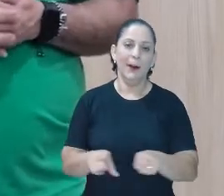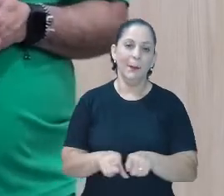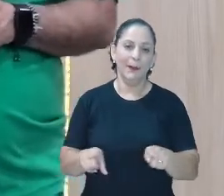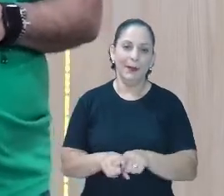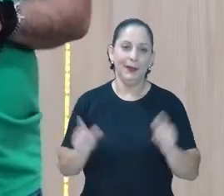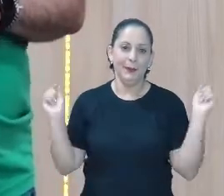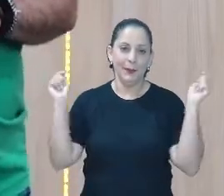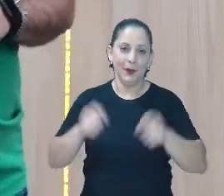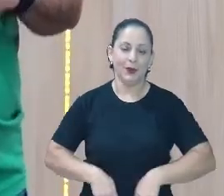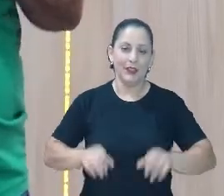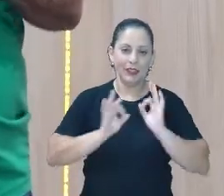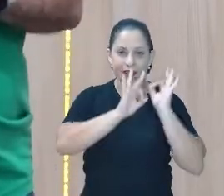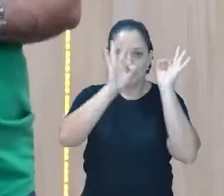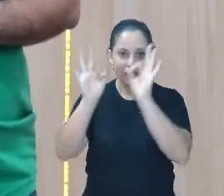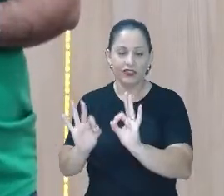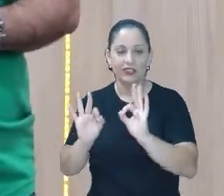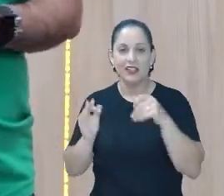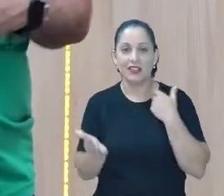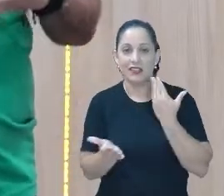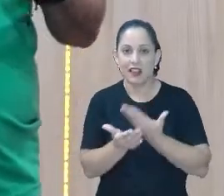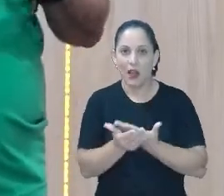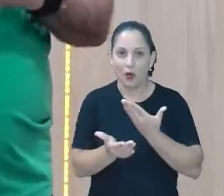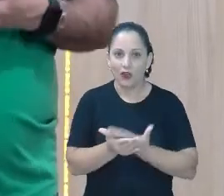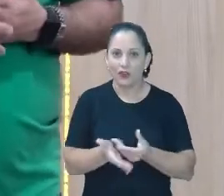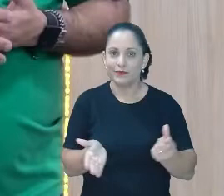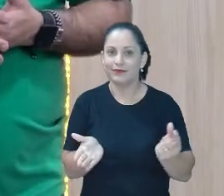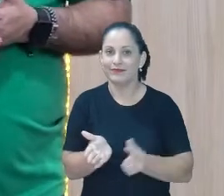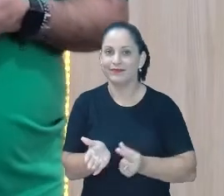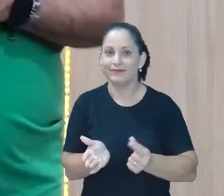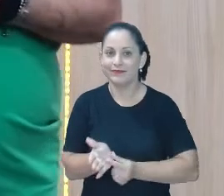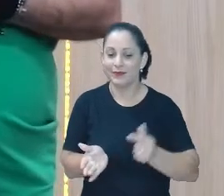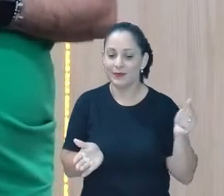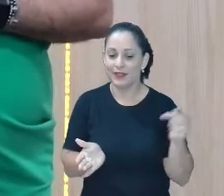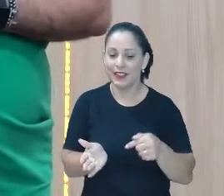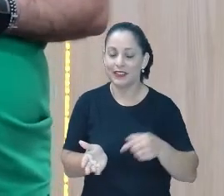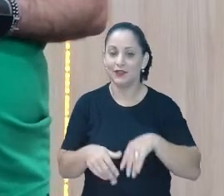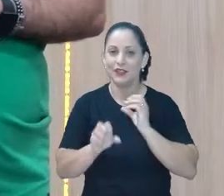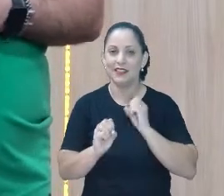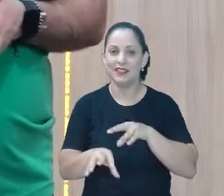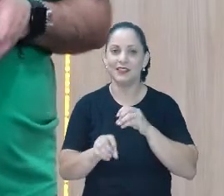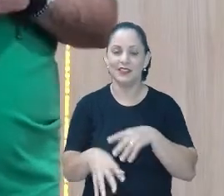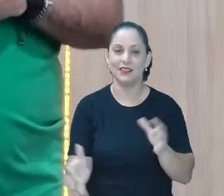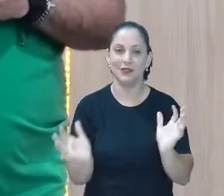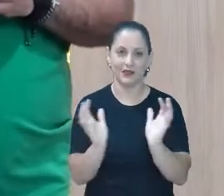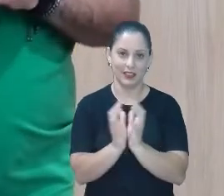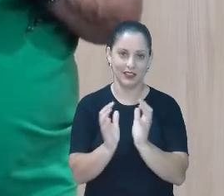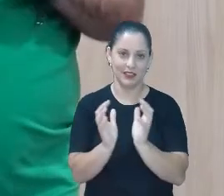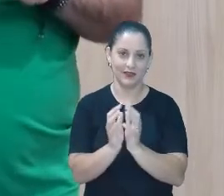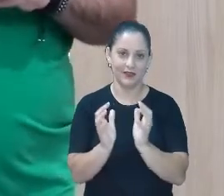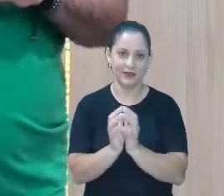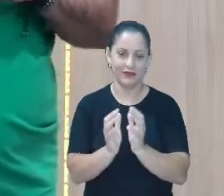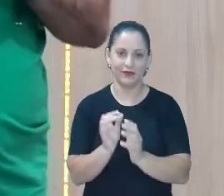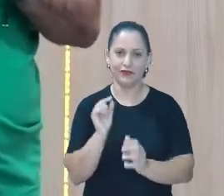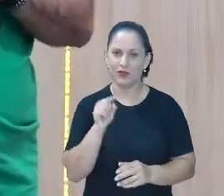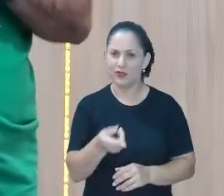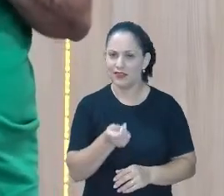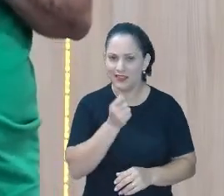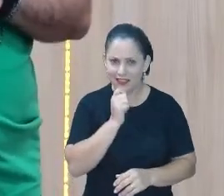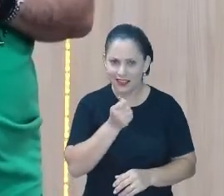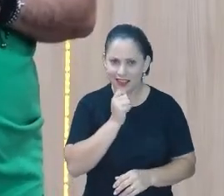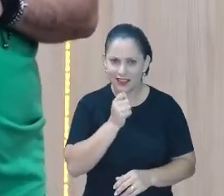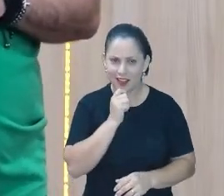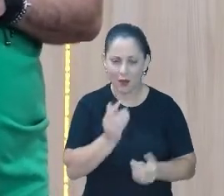podem acompanhar também as nossas aulas pelo aplicativo do Educa Recife. Então, se você ainda não